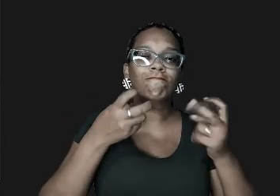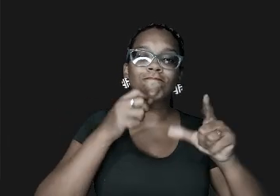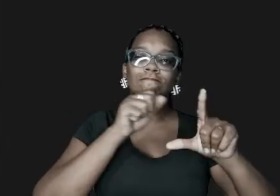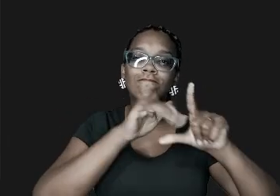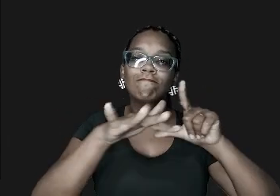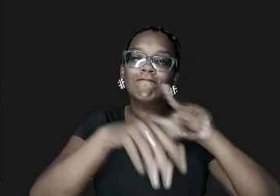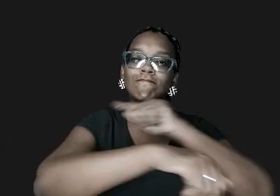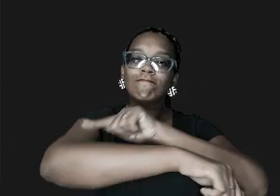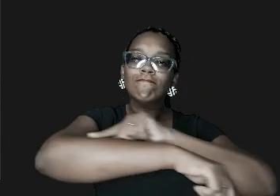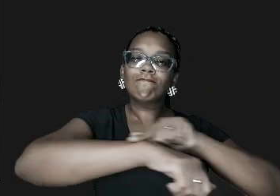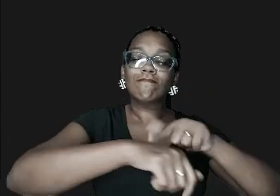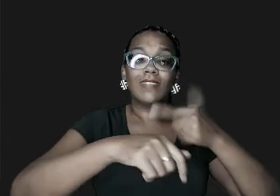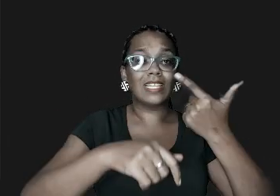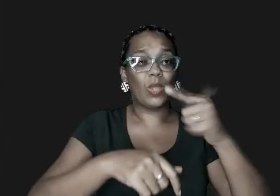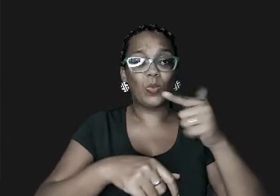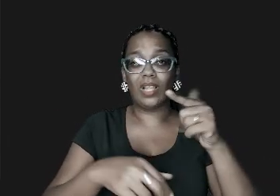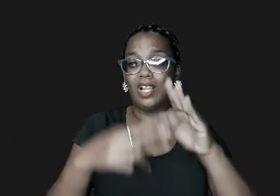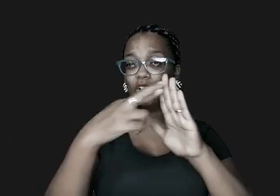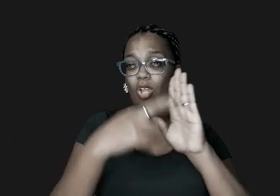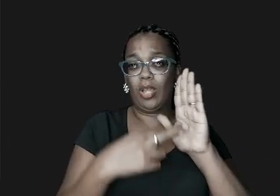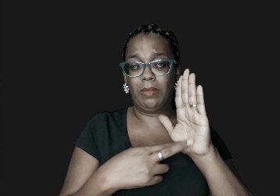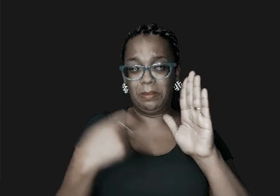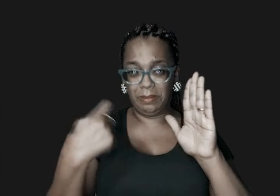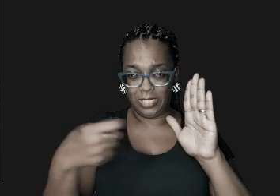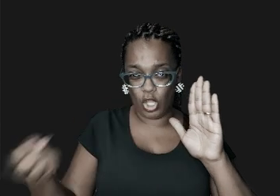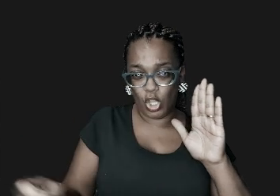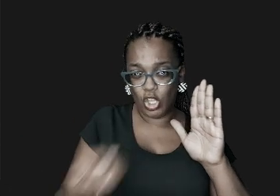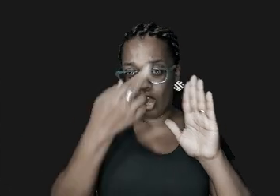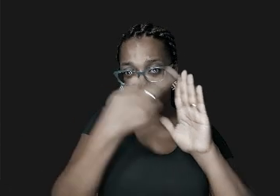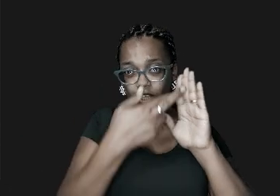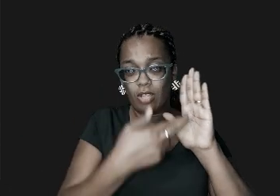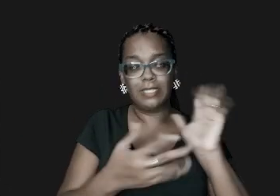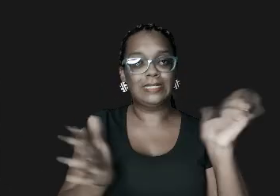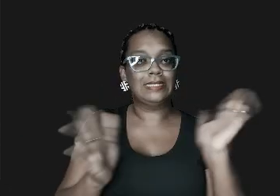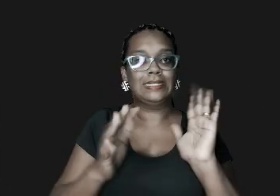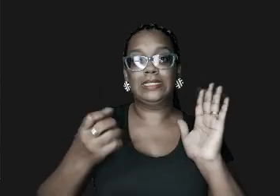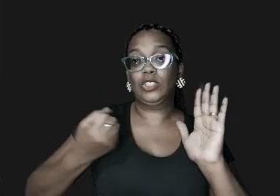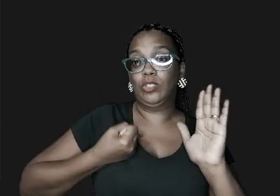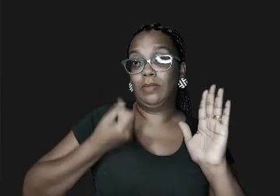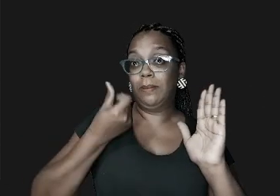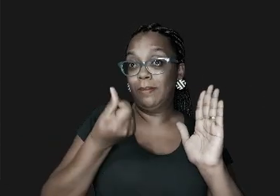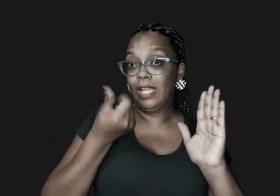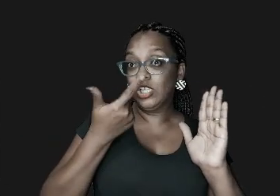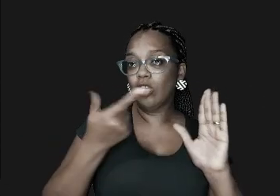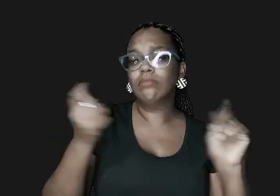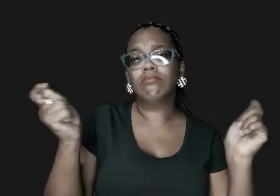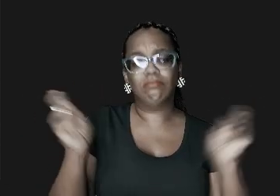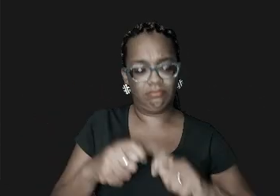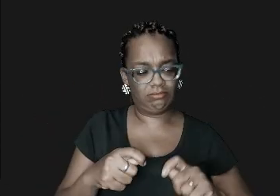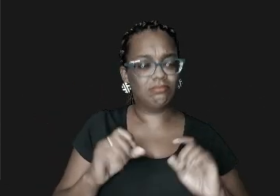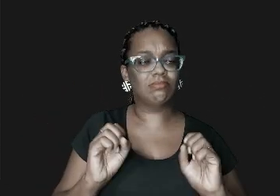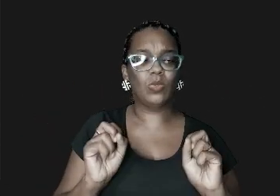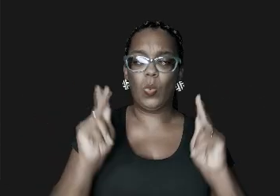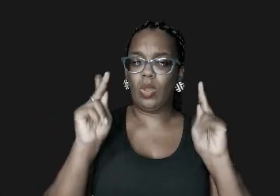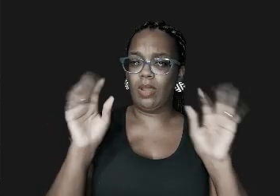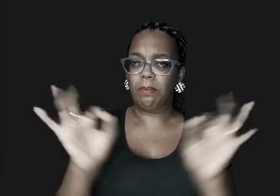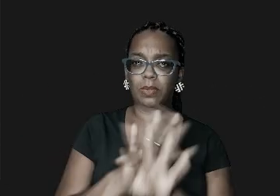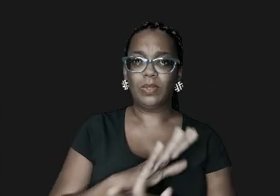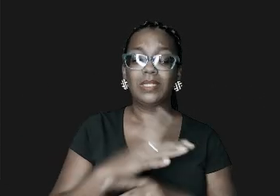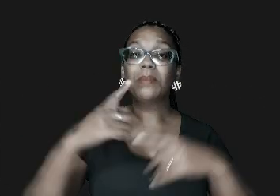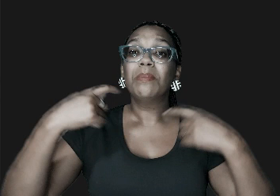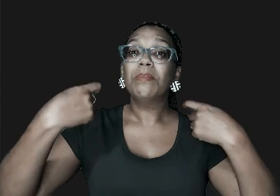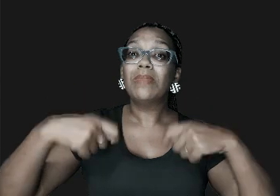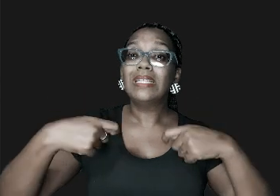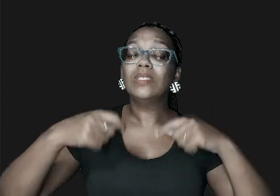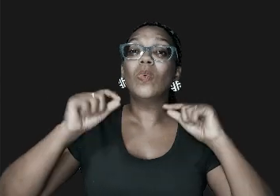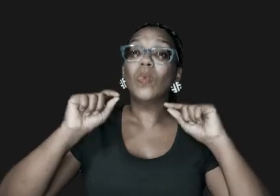tá apuração da conduta de influenciadoras ele não tá na Norma a gente não precisa de uma nova Norma eu acho que a resolução 62 ela ela